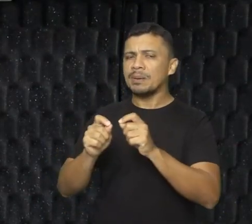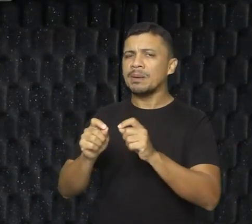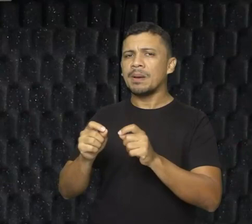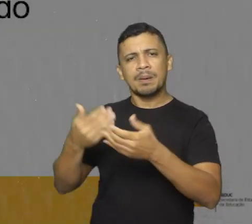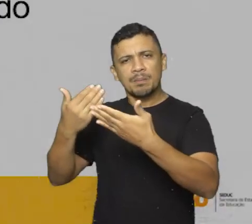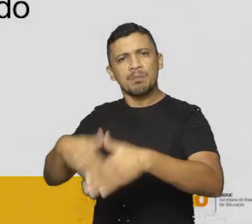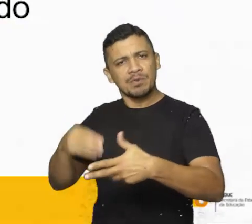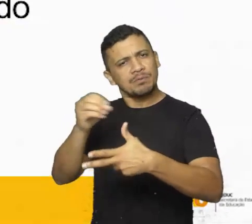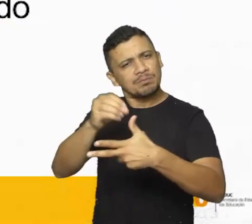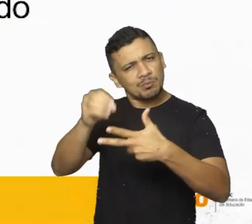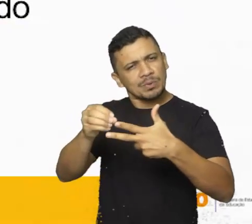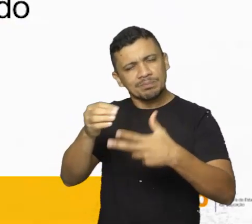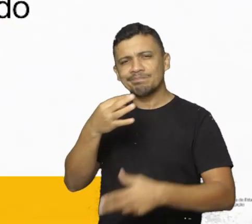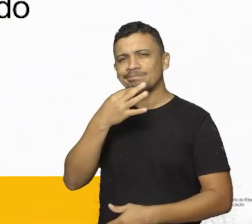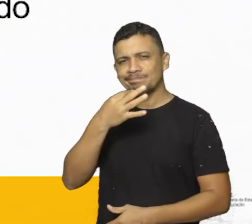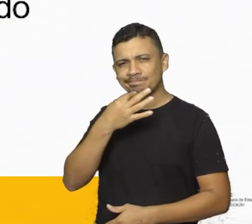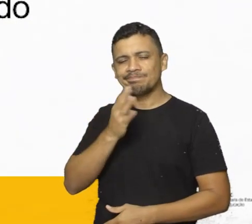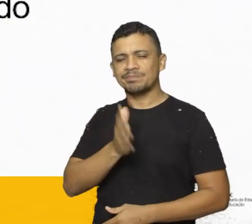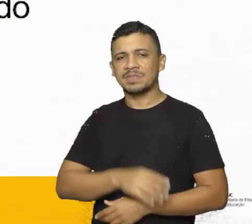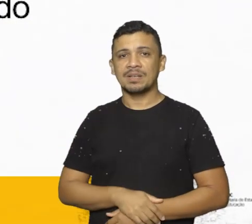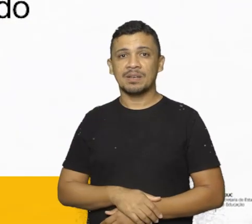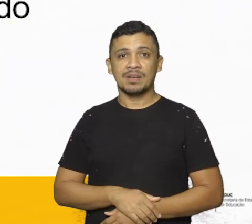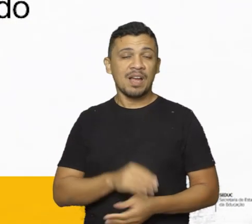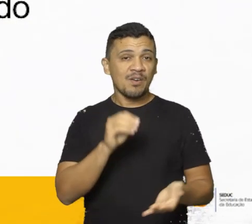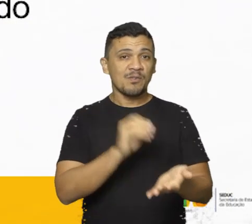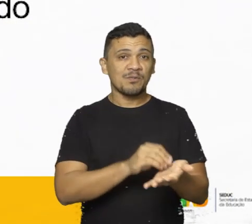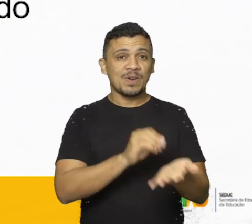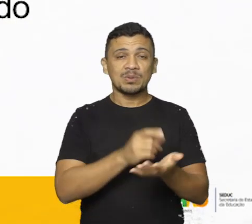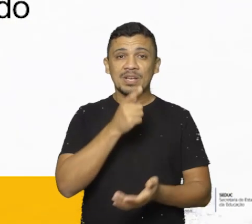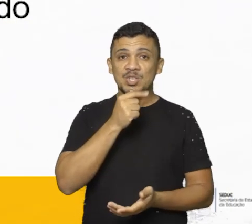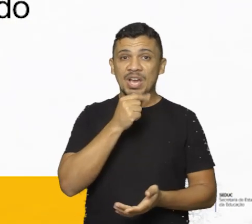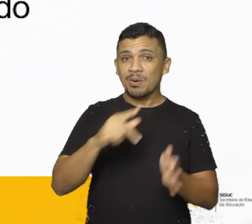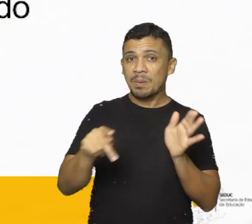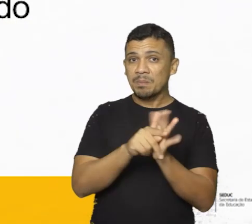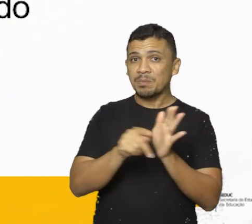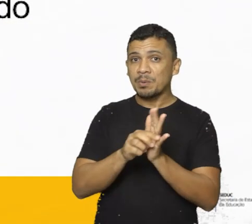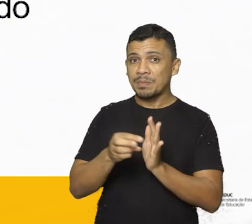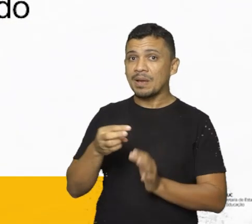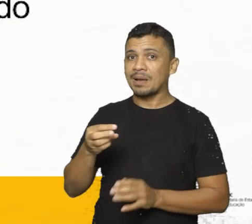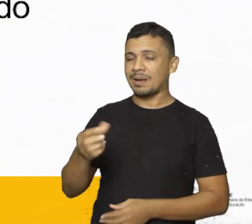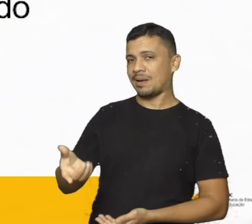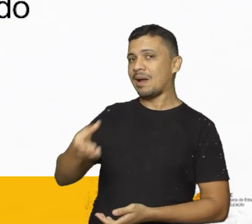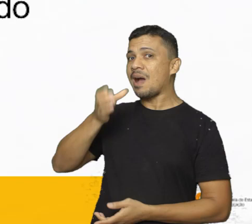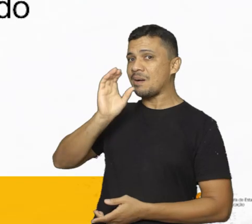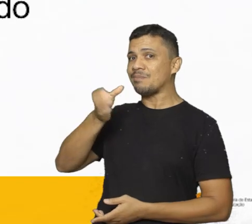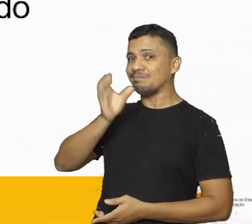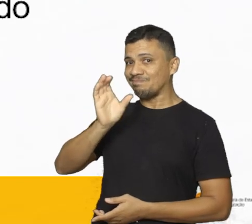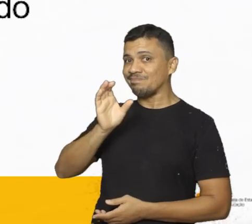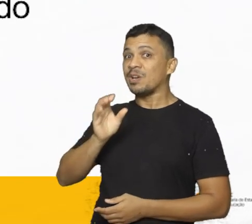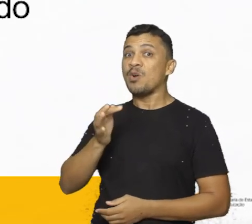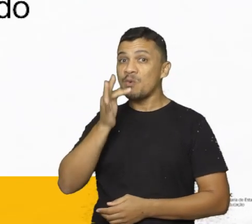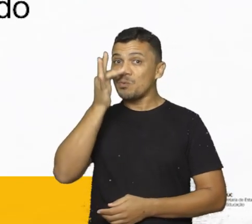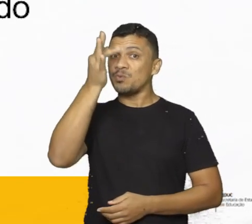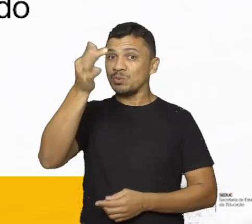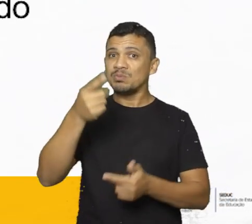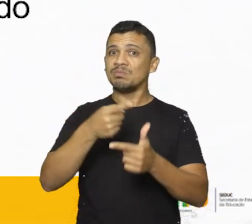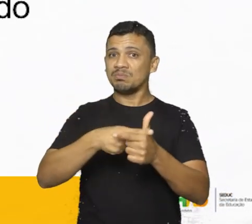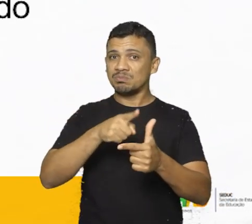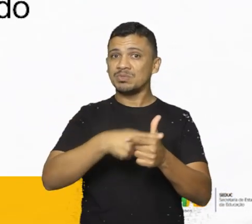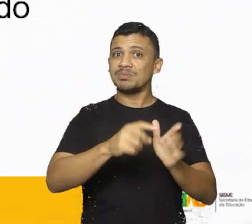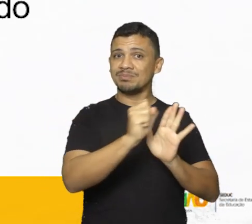prova. A falta de água doce no planeta será, possivelmente, um dos mais graves problemas deste